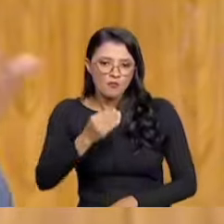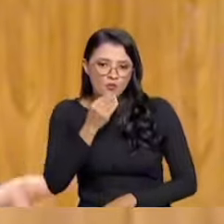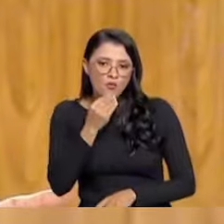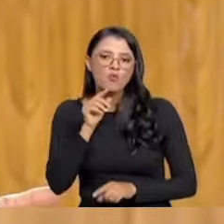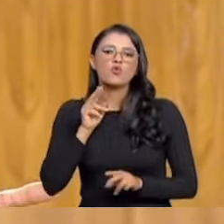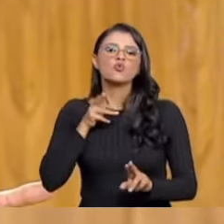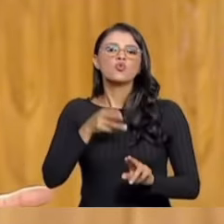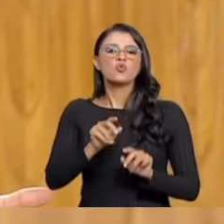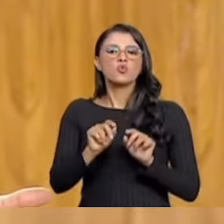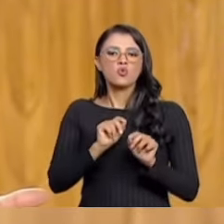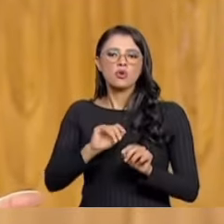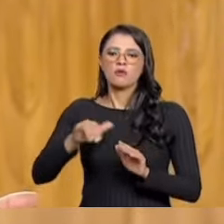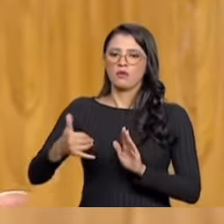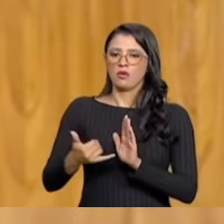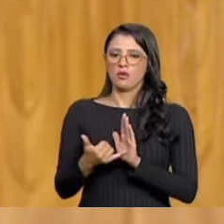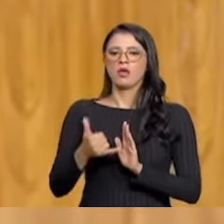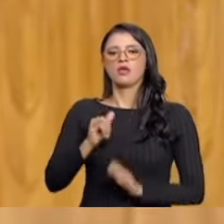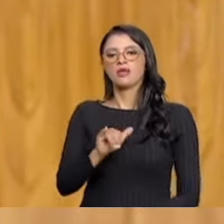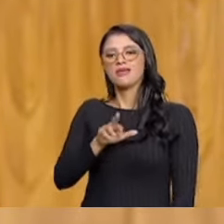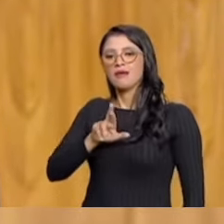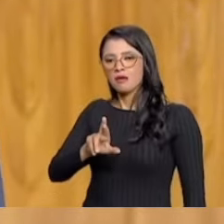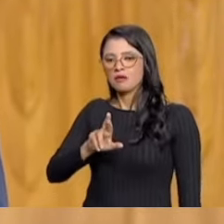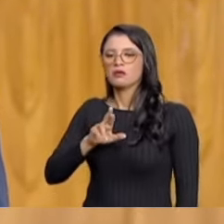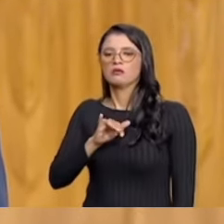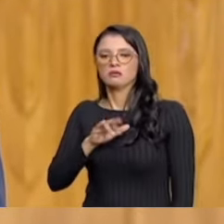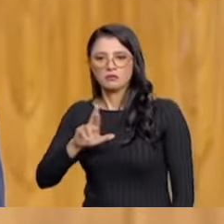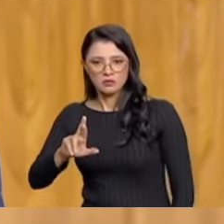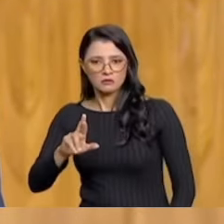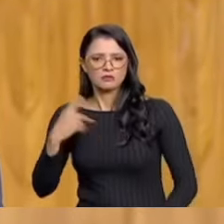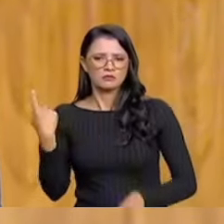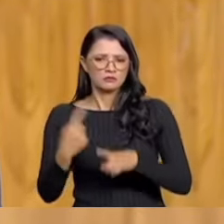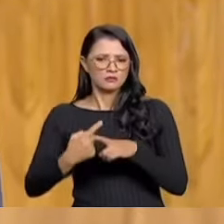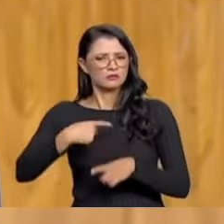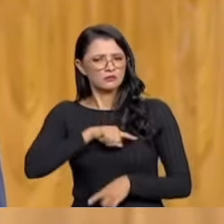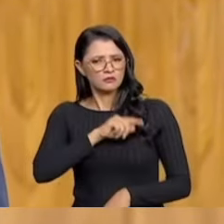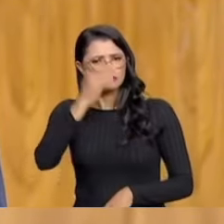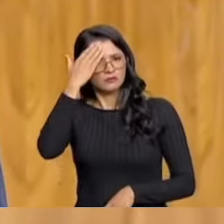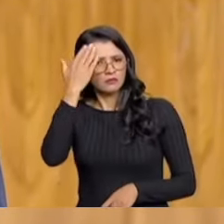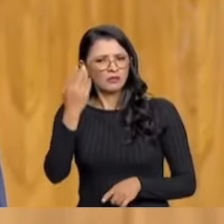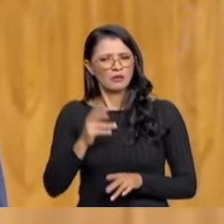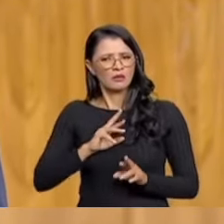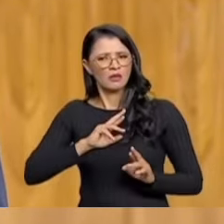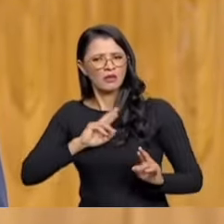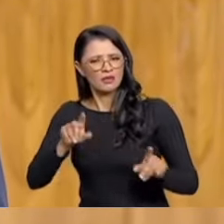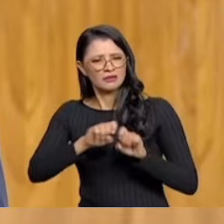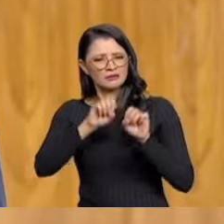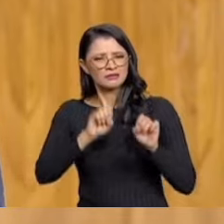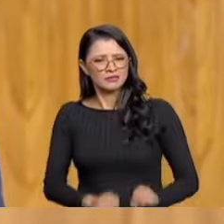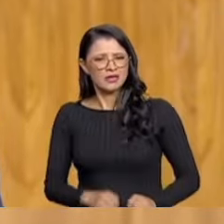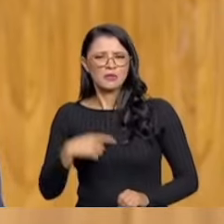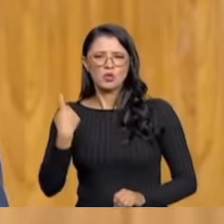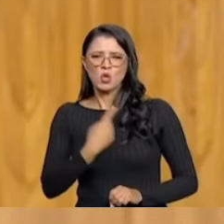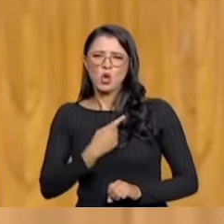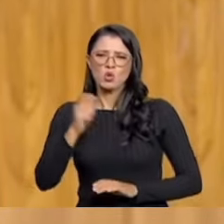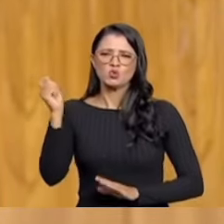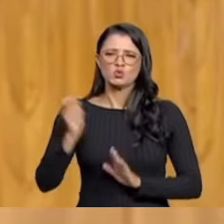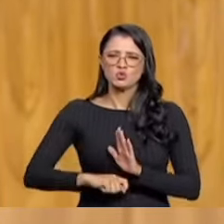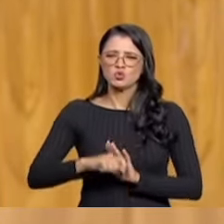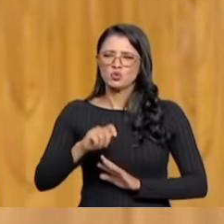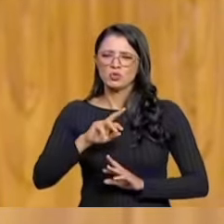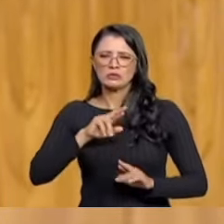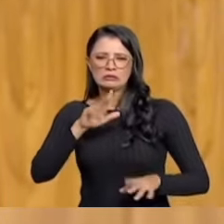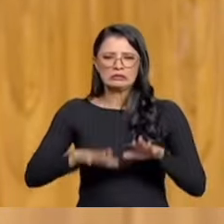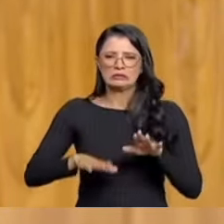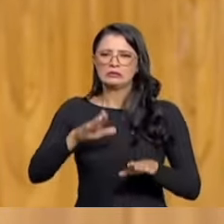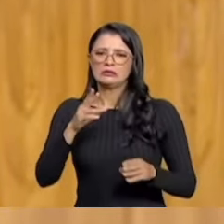diz respeito justamente ao imposto de renda. Porque nós sabemos que essa distorção do nosso sistema tributário